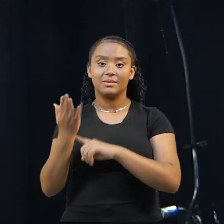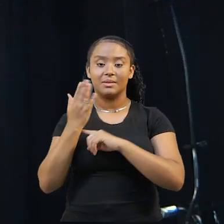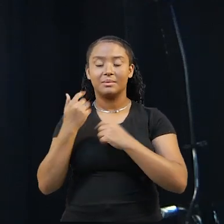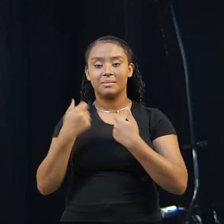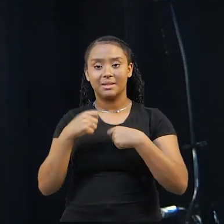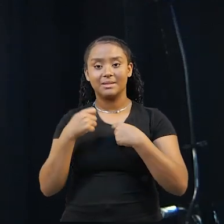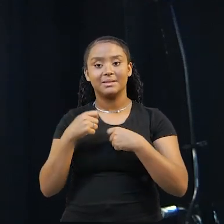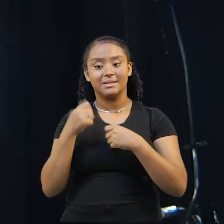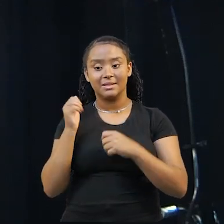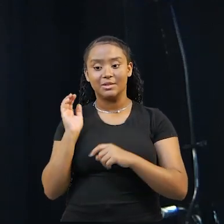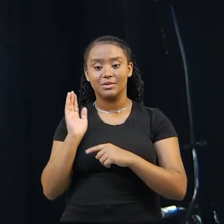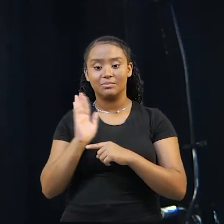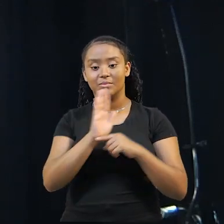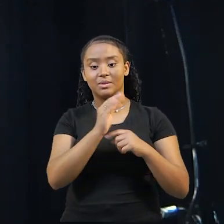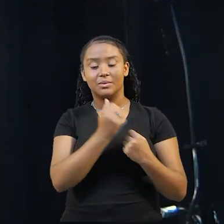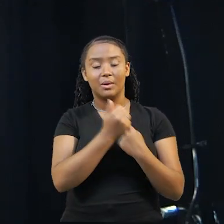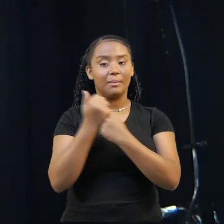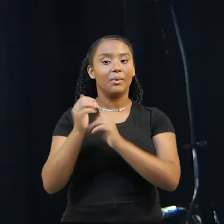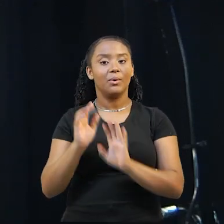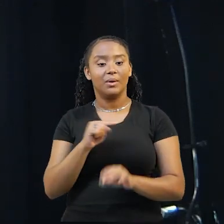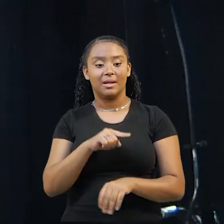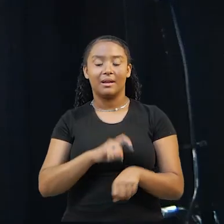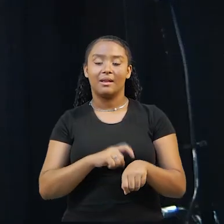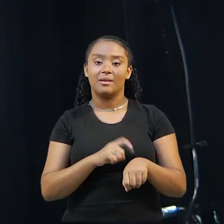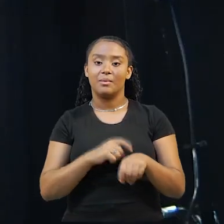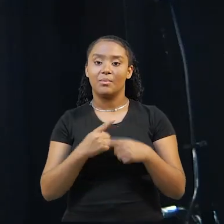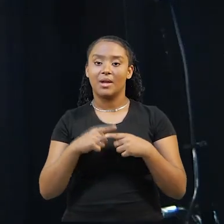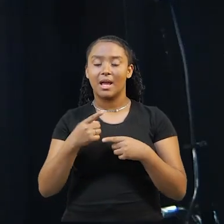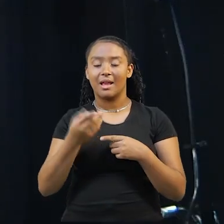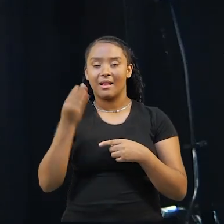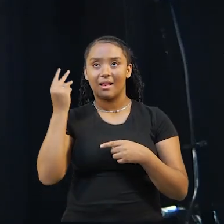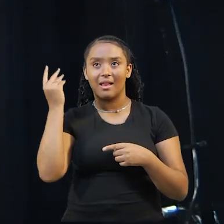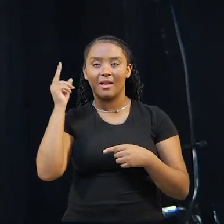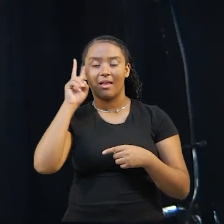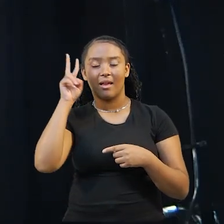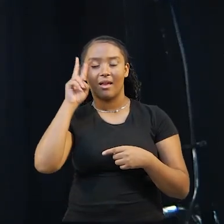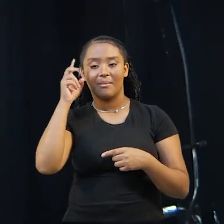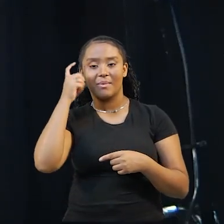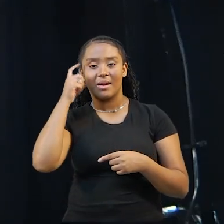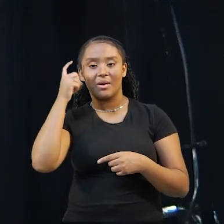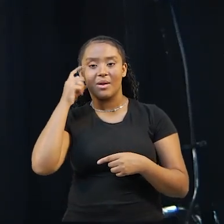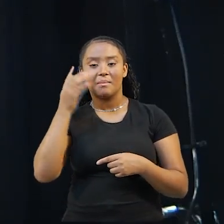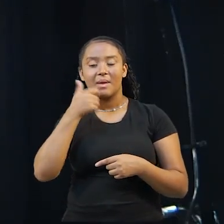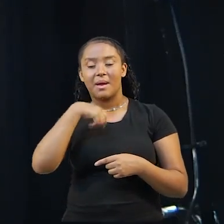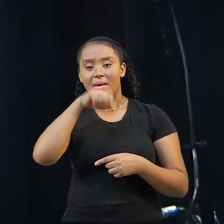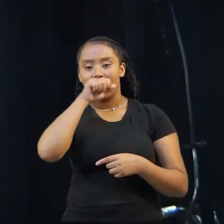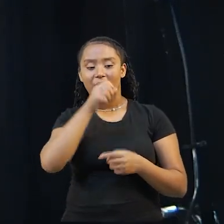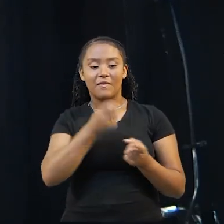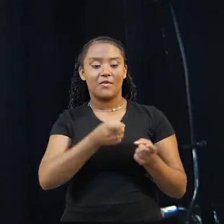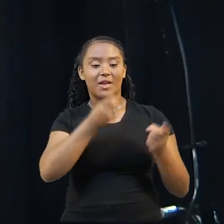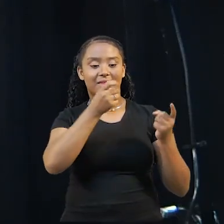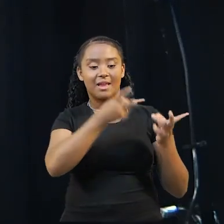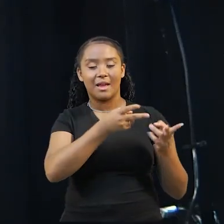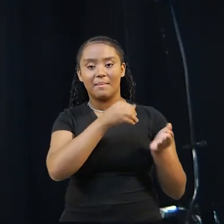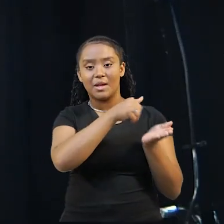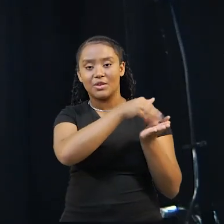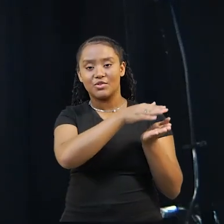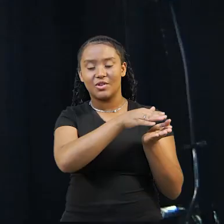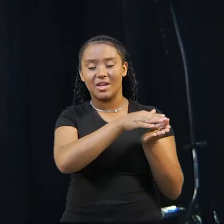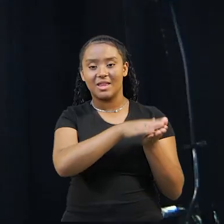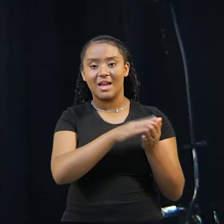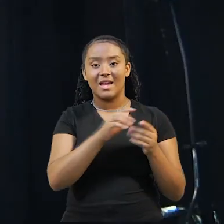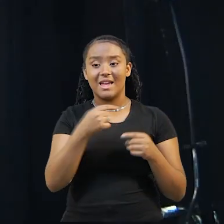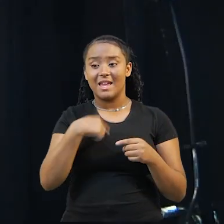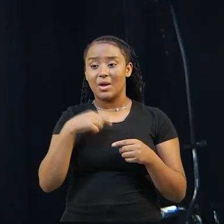acesso para não terem que abandonar os estudos. Se naquele momento que minha mãe foi demitida, eu morando em outra cidade, não tivesse acesso à